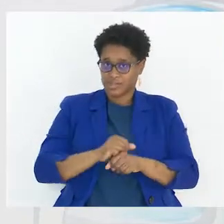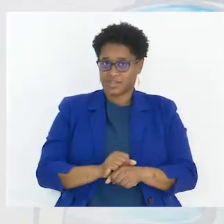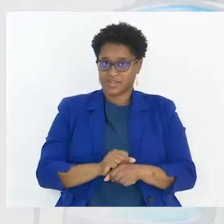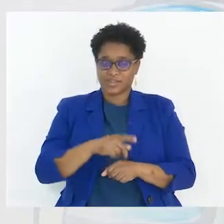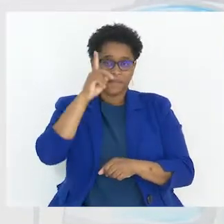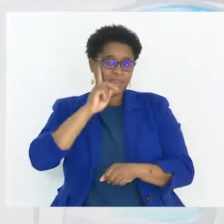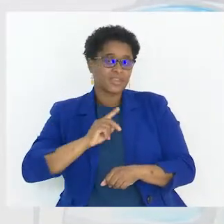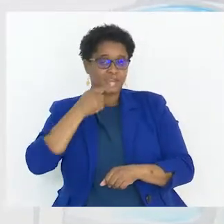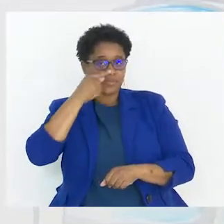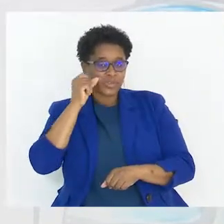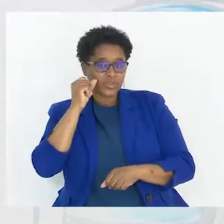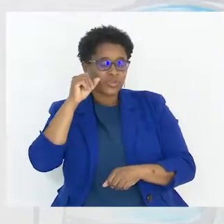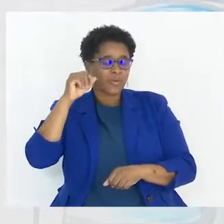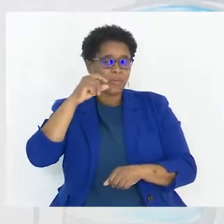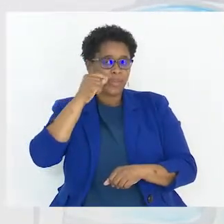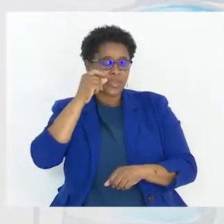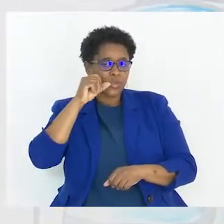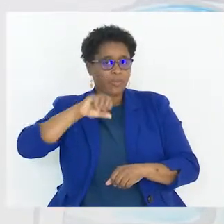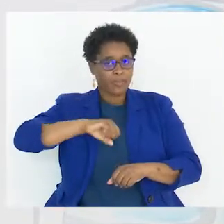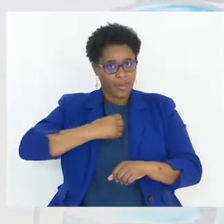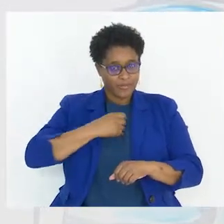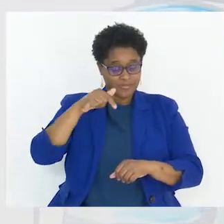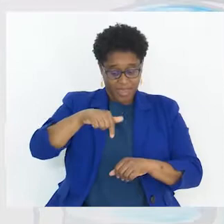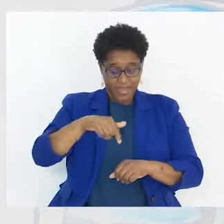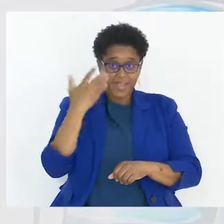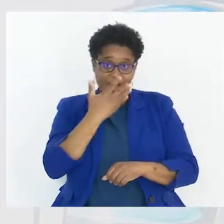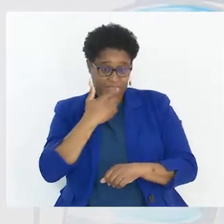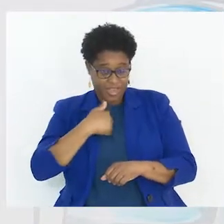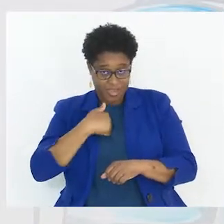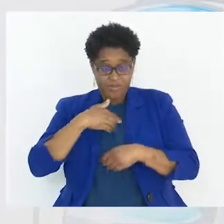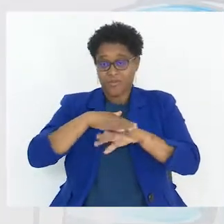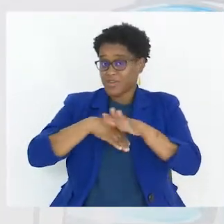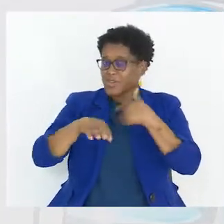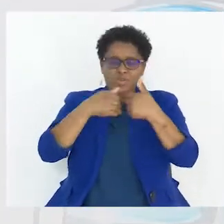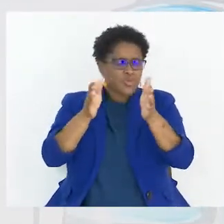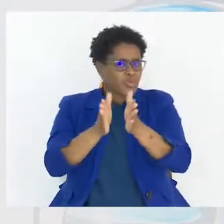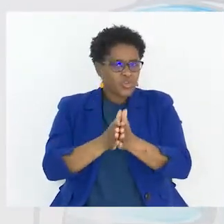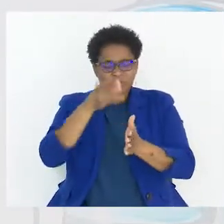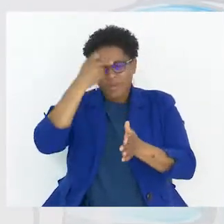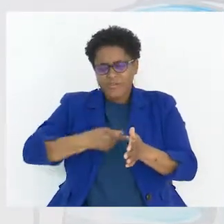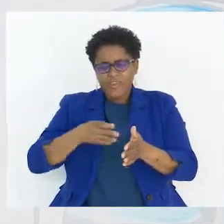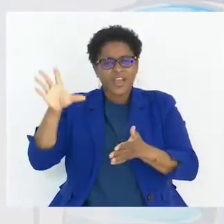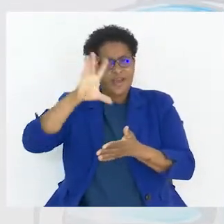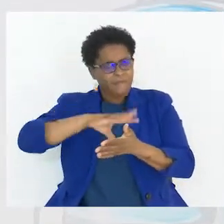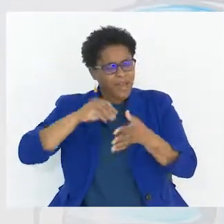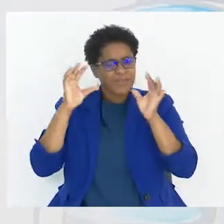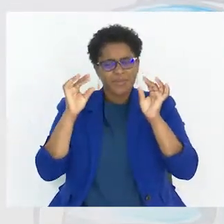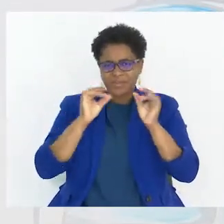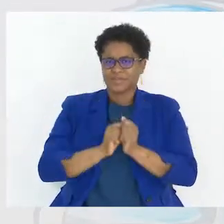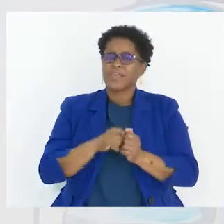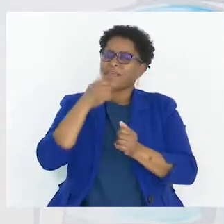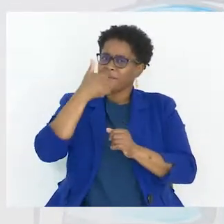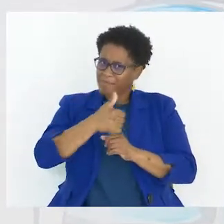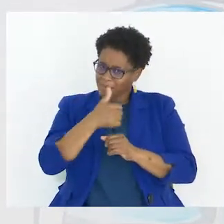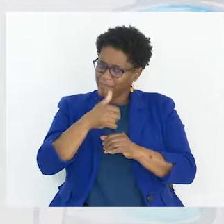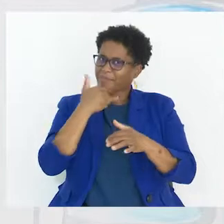minhas meninas, nesta aula eu vou fazer de tudo para tornar tudo mais divertido e